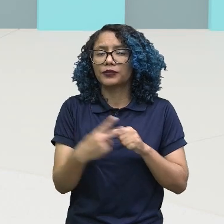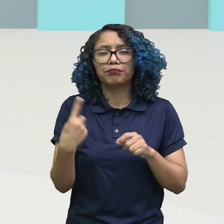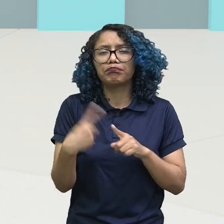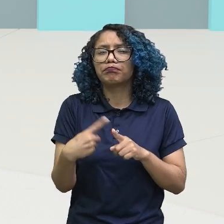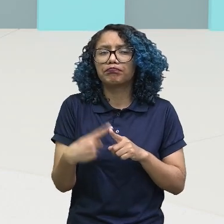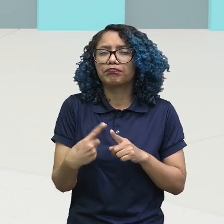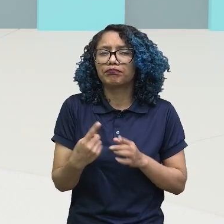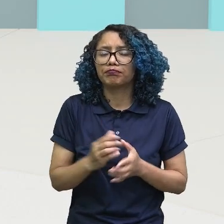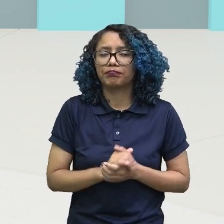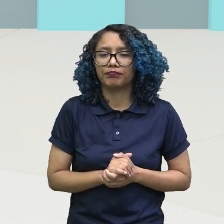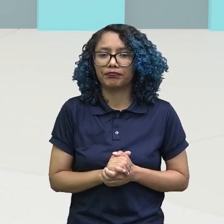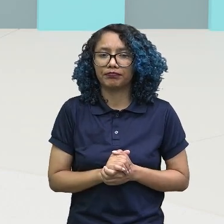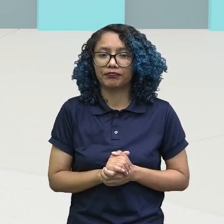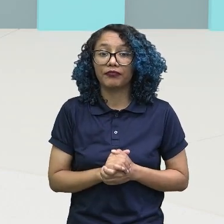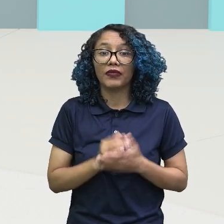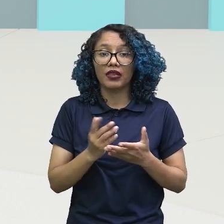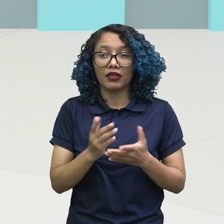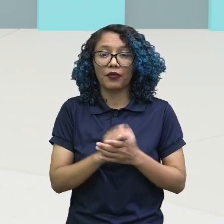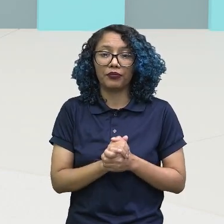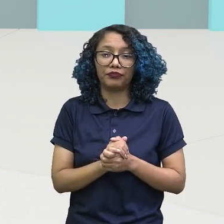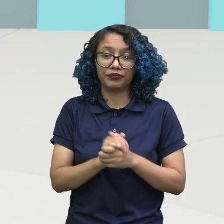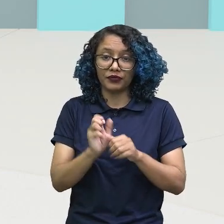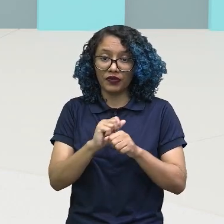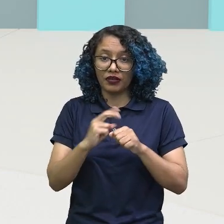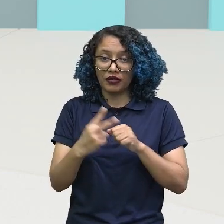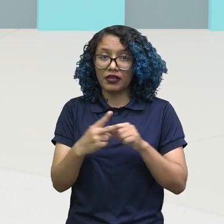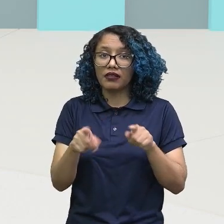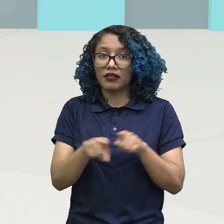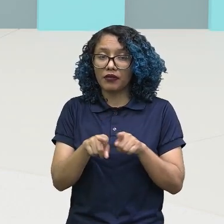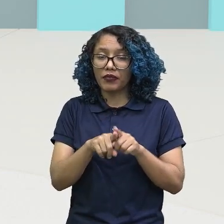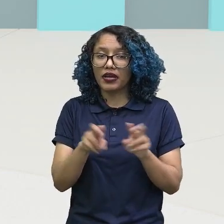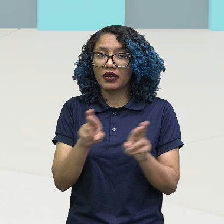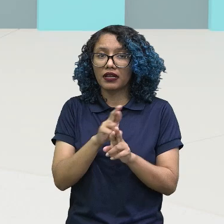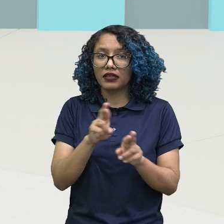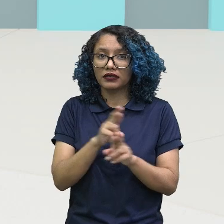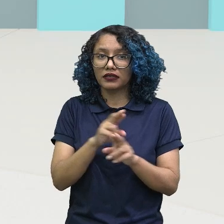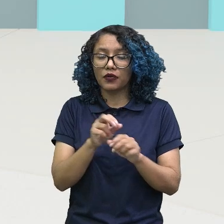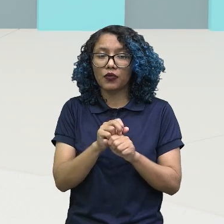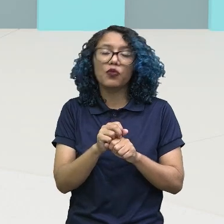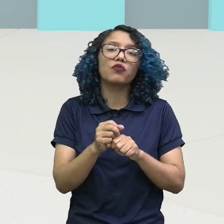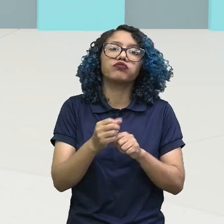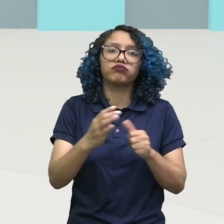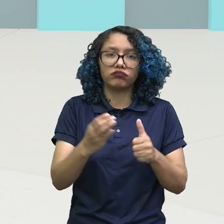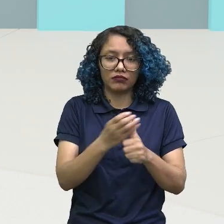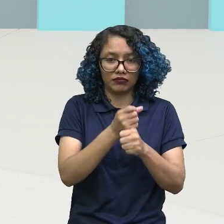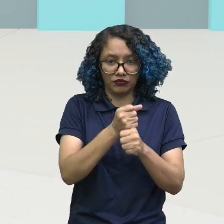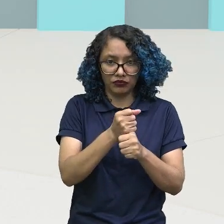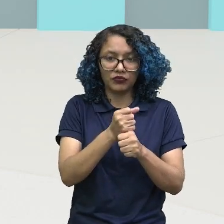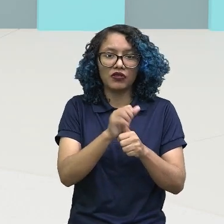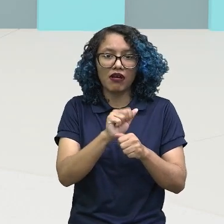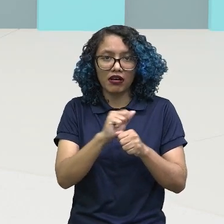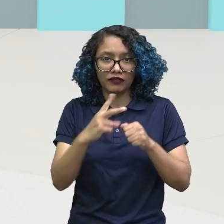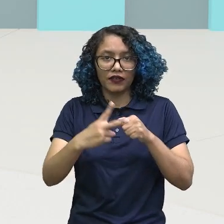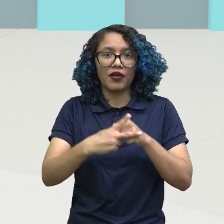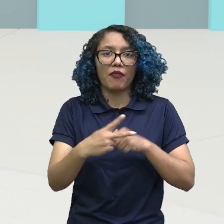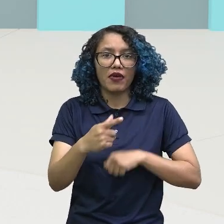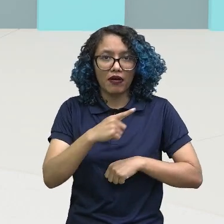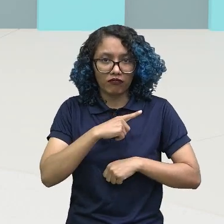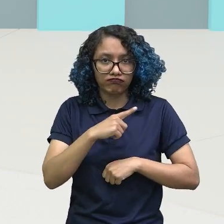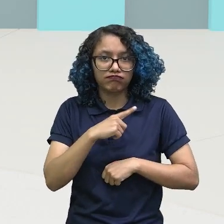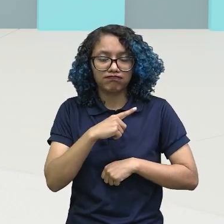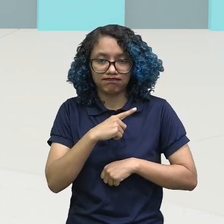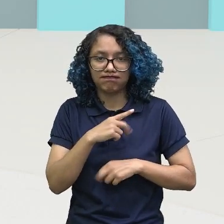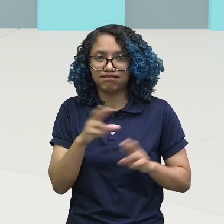justamente as adverbiais, elas estão relacionadas aos adjuntos adverbiais, né? Que vai